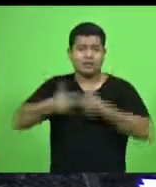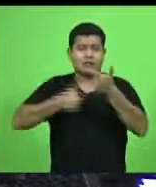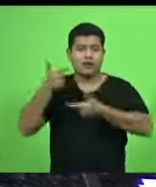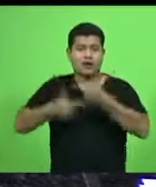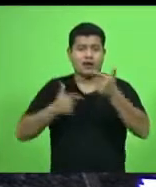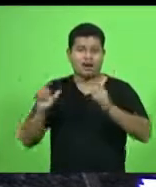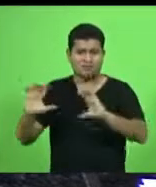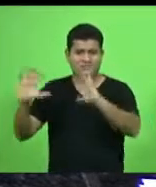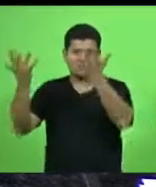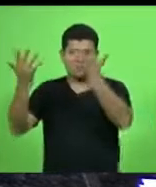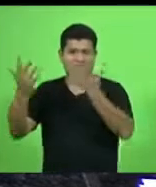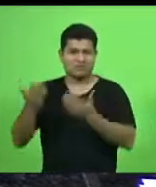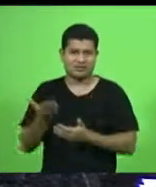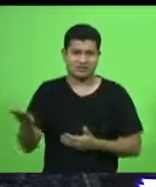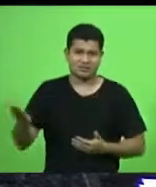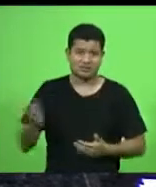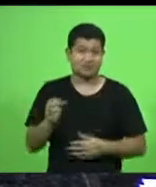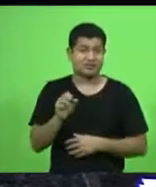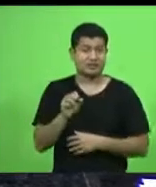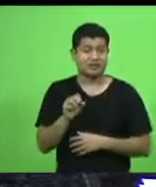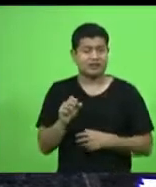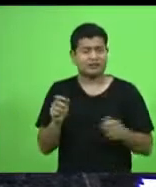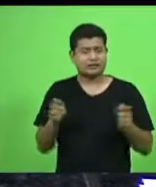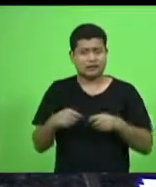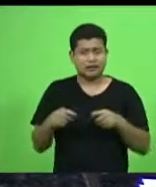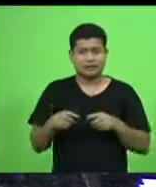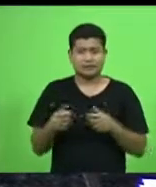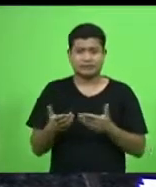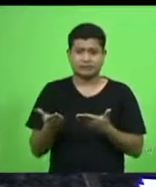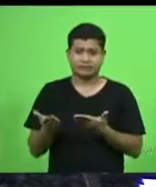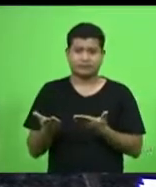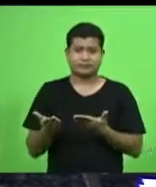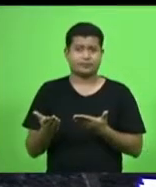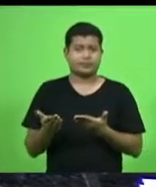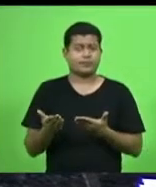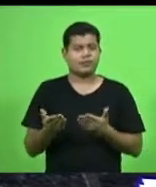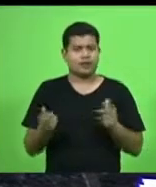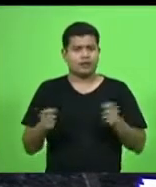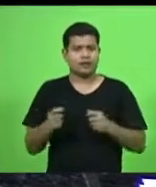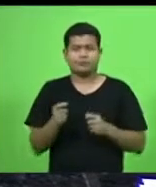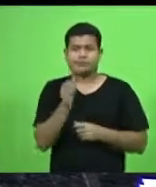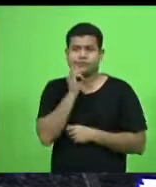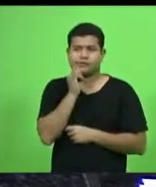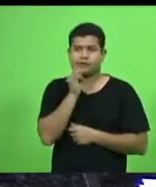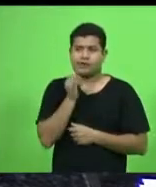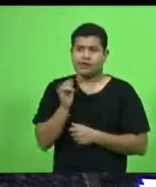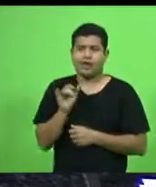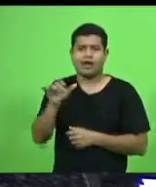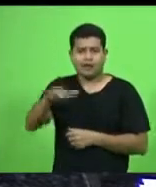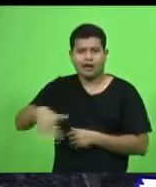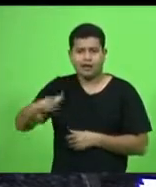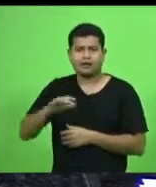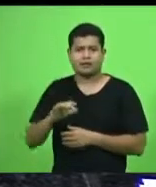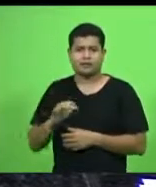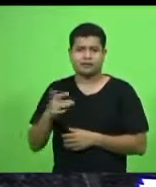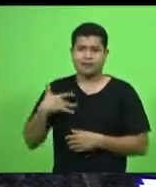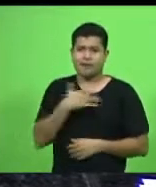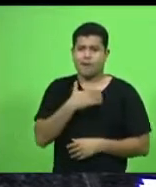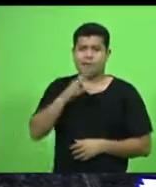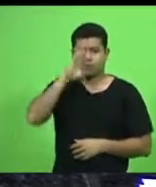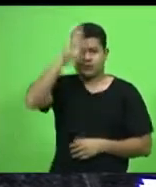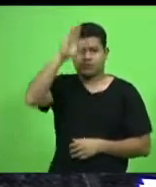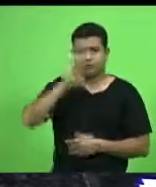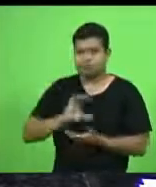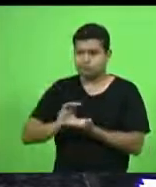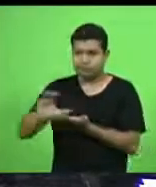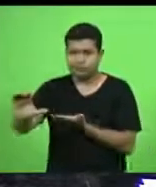20 milhões seriam necessários serem colocados na saúde, ou seja, no